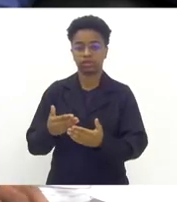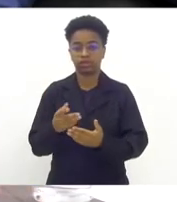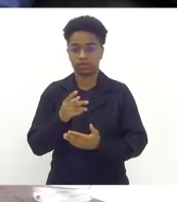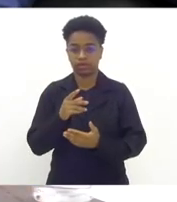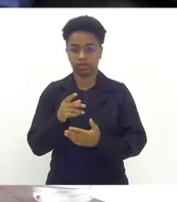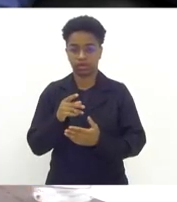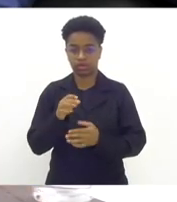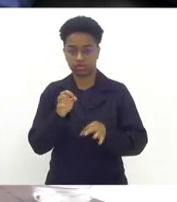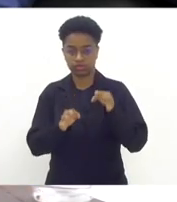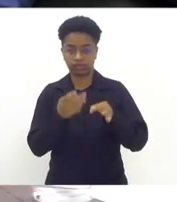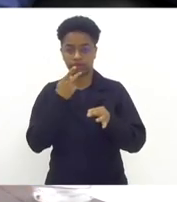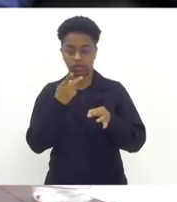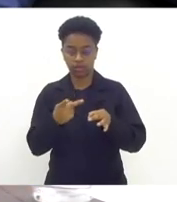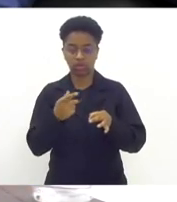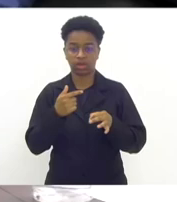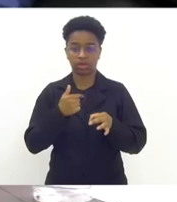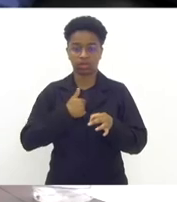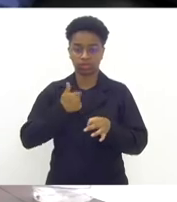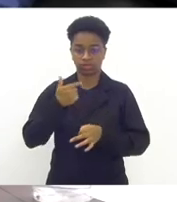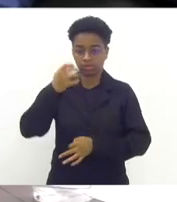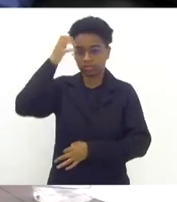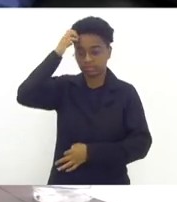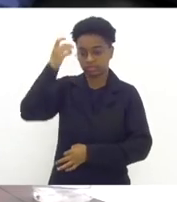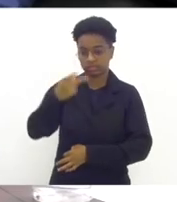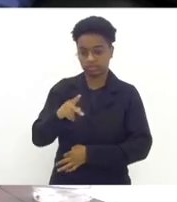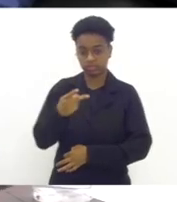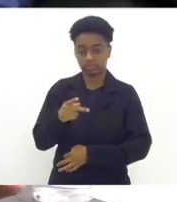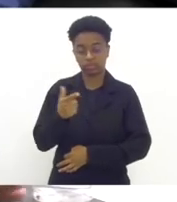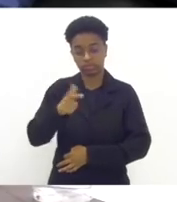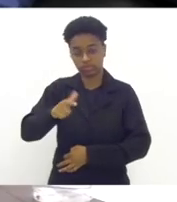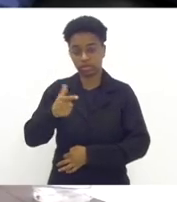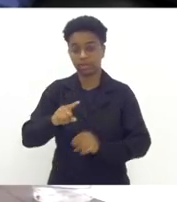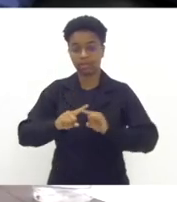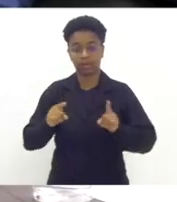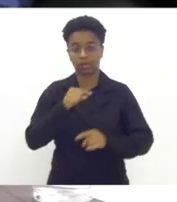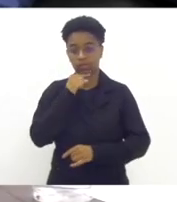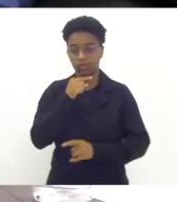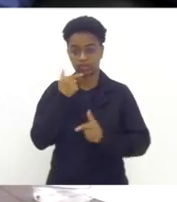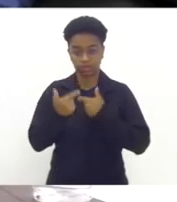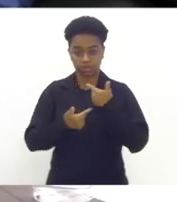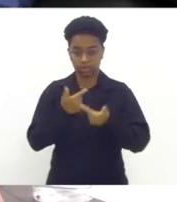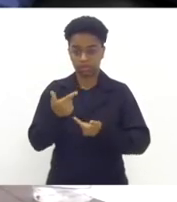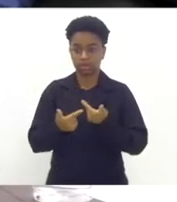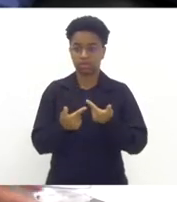eu fui absolvido, outro eu fui absolvido por impronúncia. E não consegui emprego. Fui mandado,